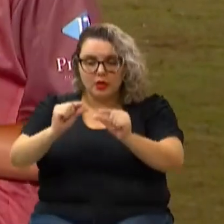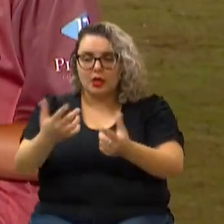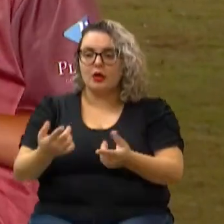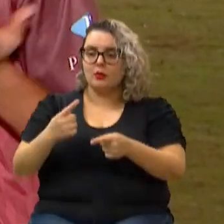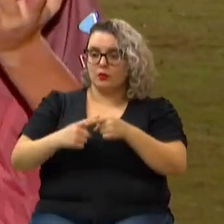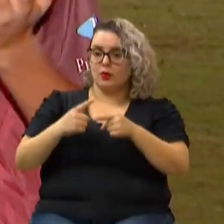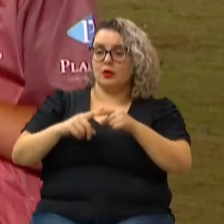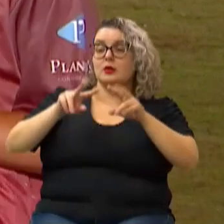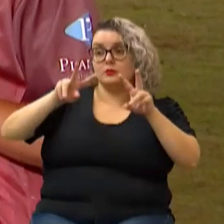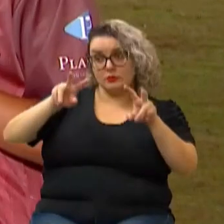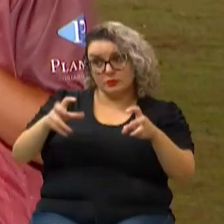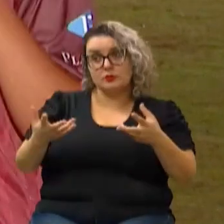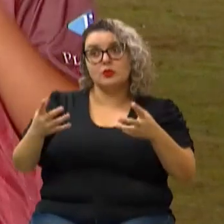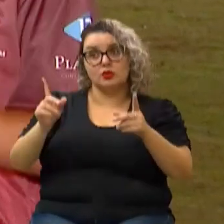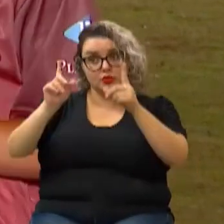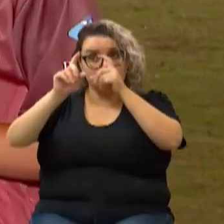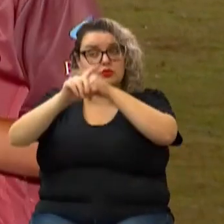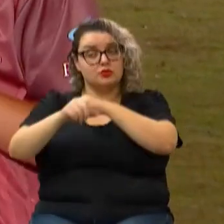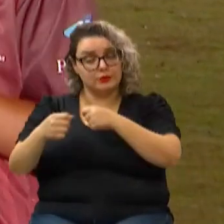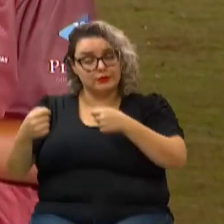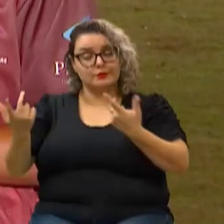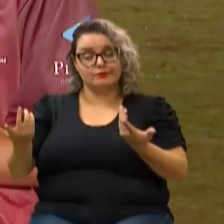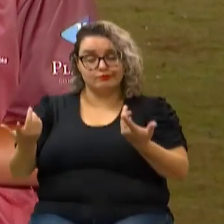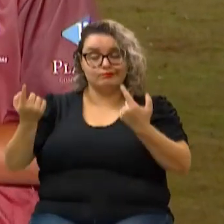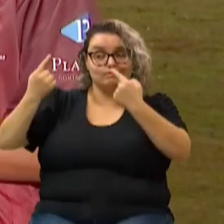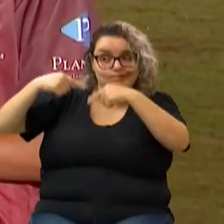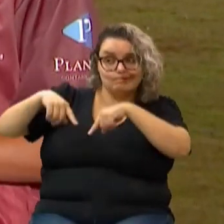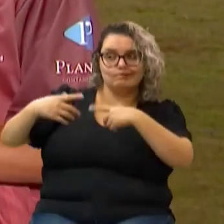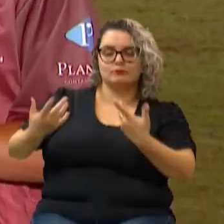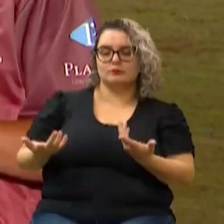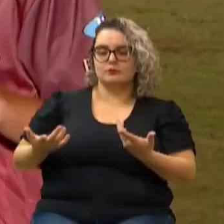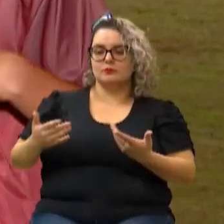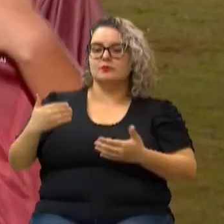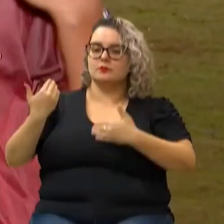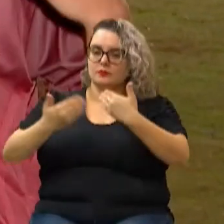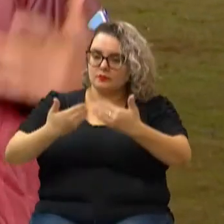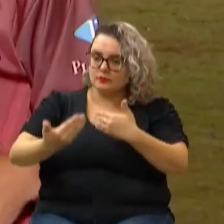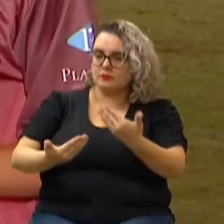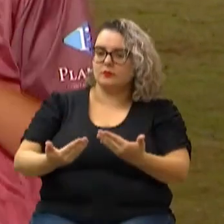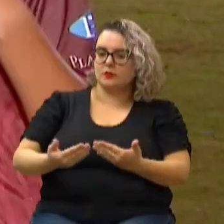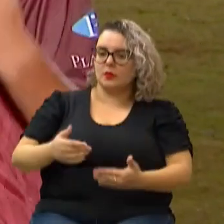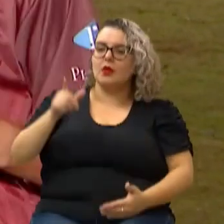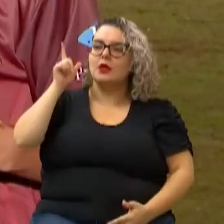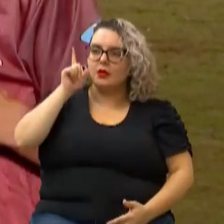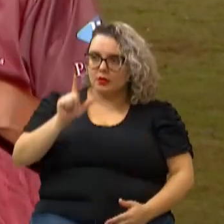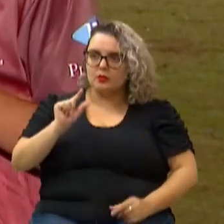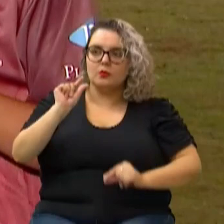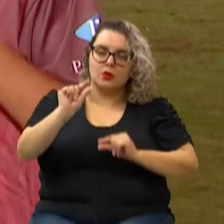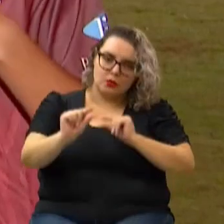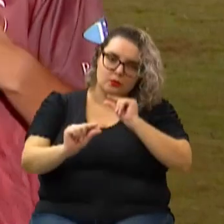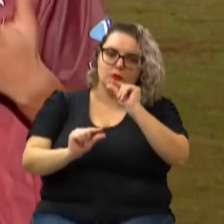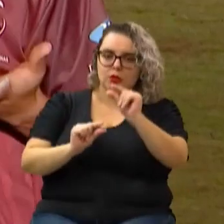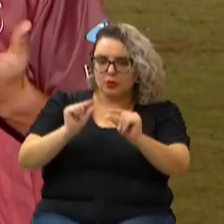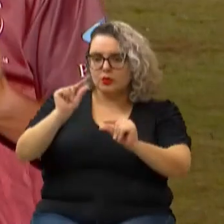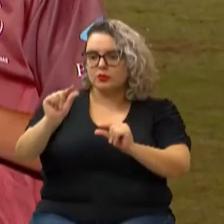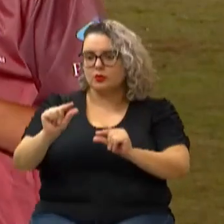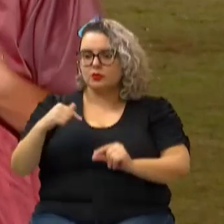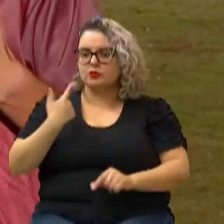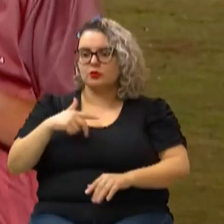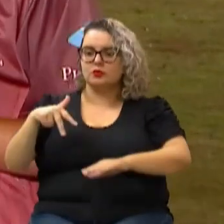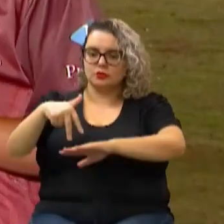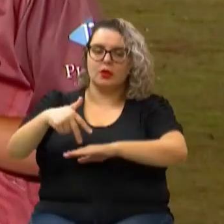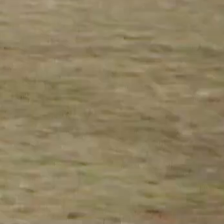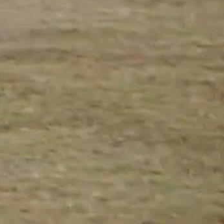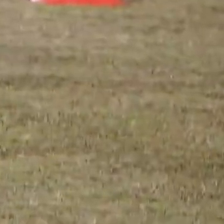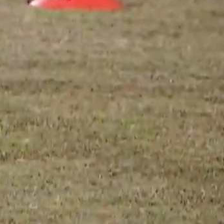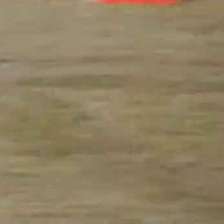né? Porque é um assunto complicado, difícil, mas estamos aí caminhando e conseguindo, aos poucos,